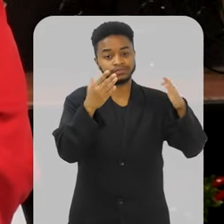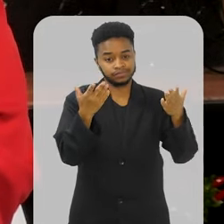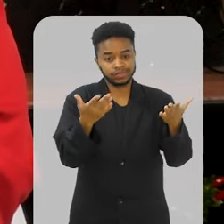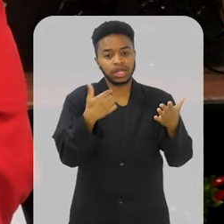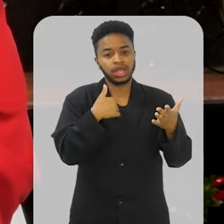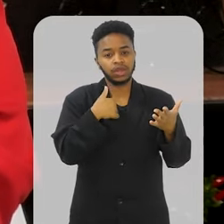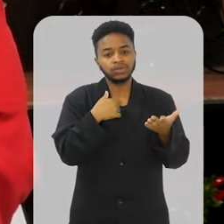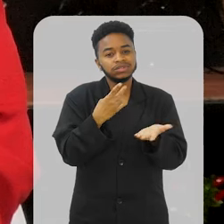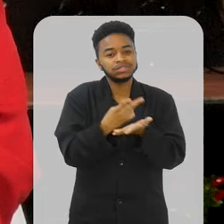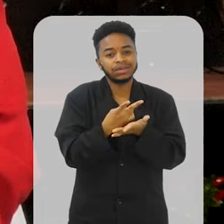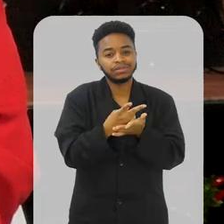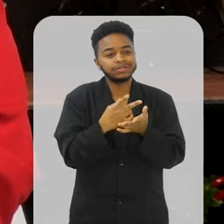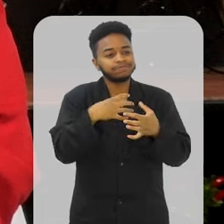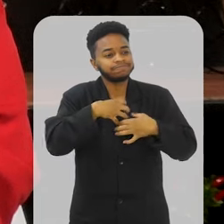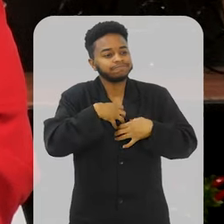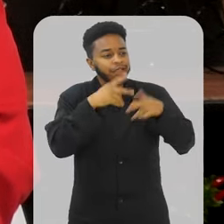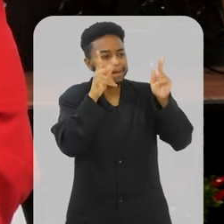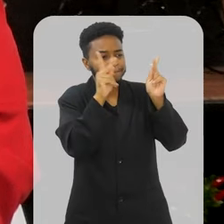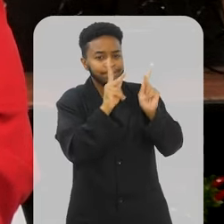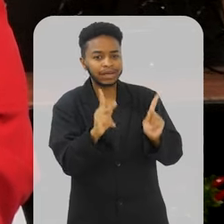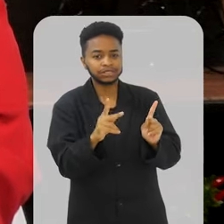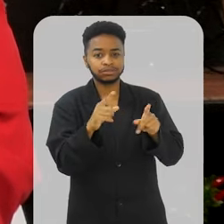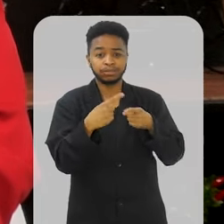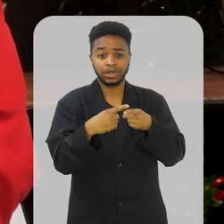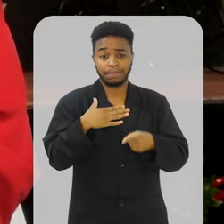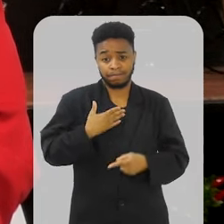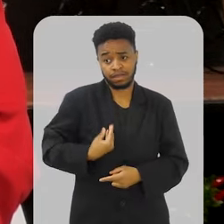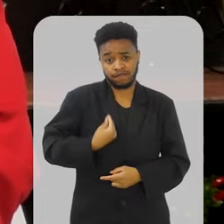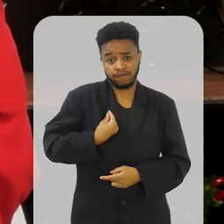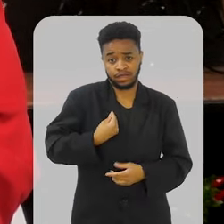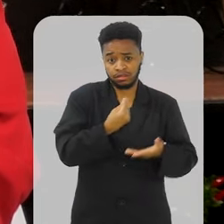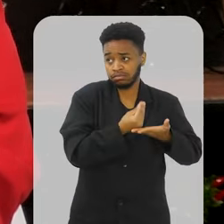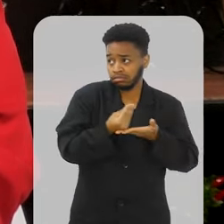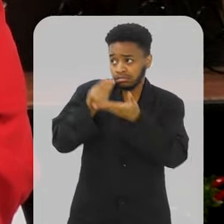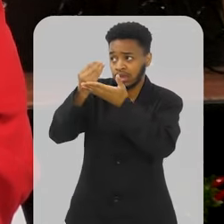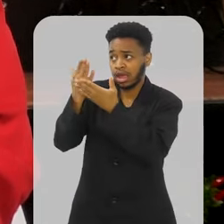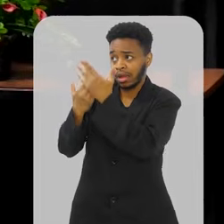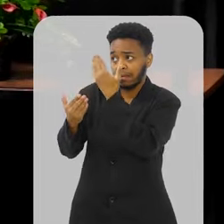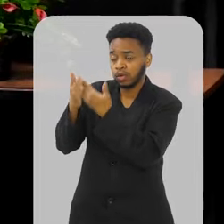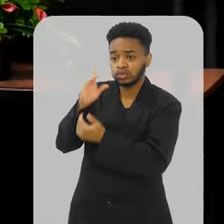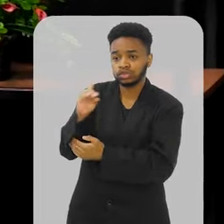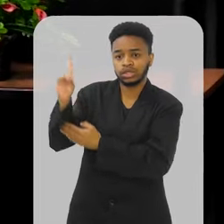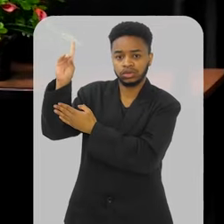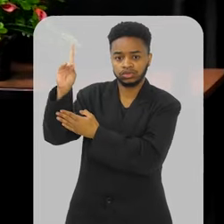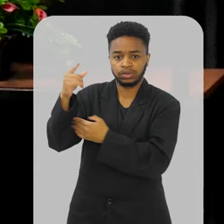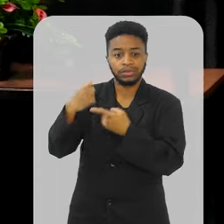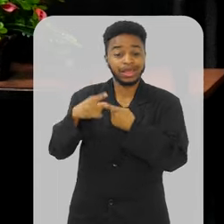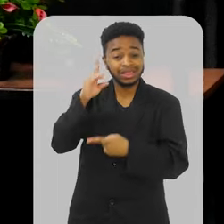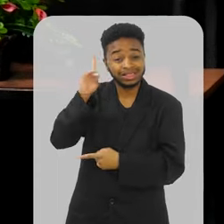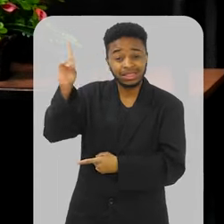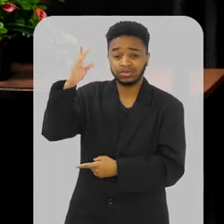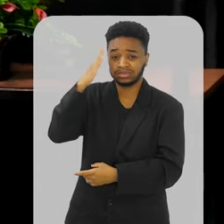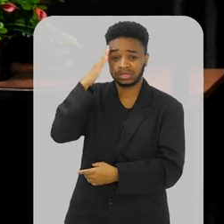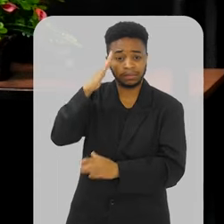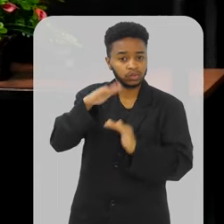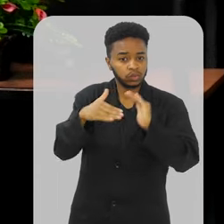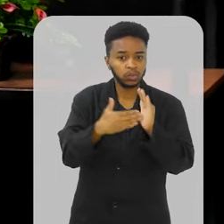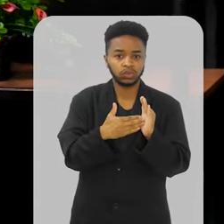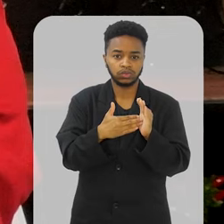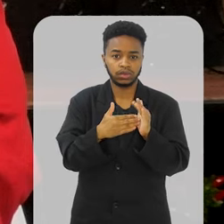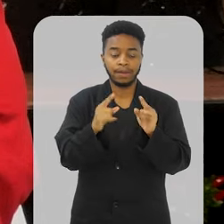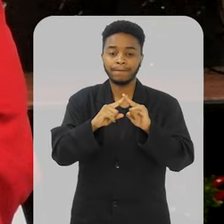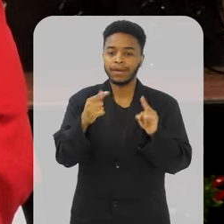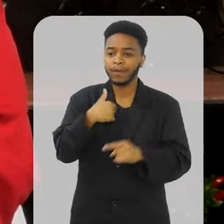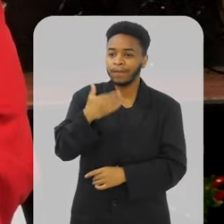encontro com pai é sempre muito eu sempre digo que minha vida tá na mão na mão do pai ele é que sabe de